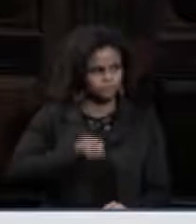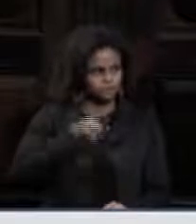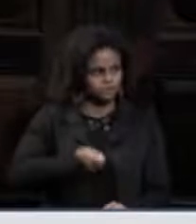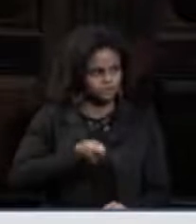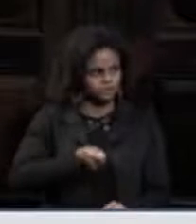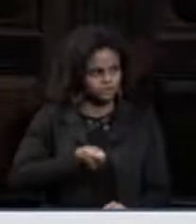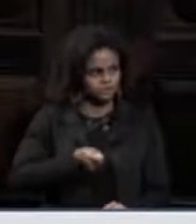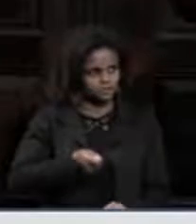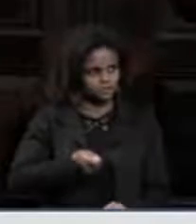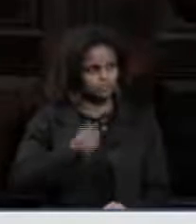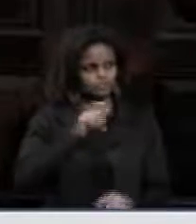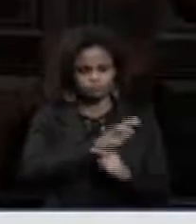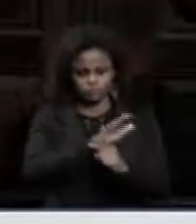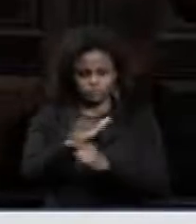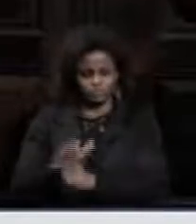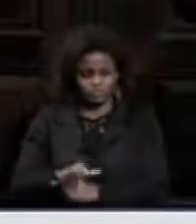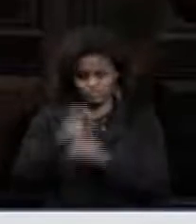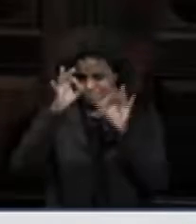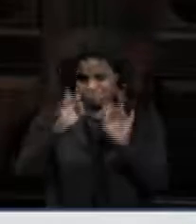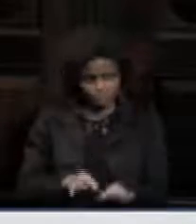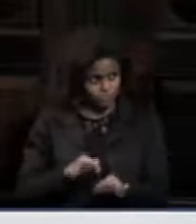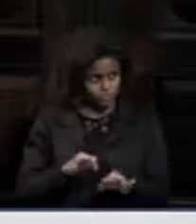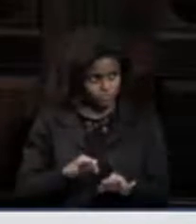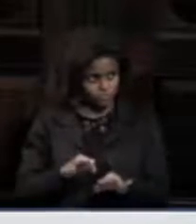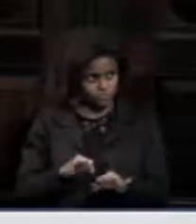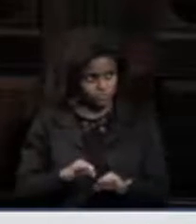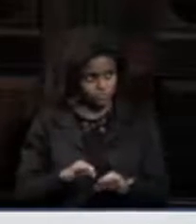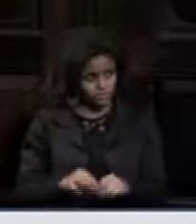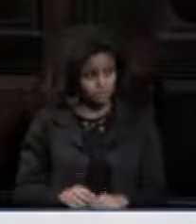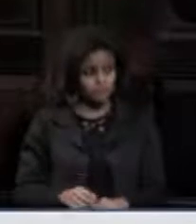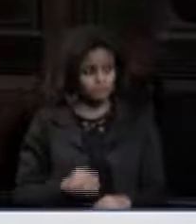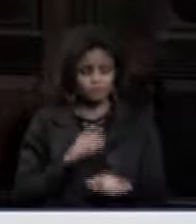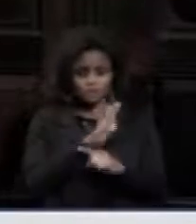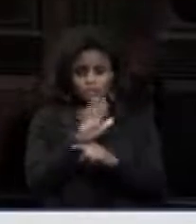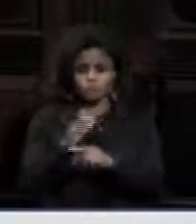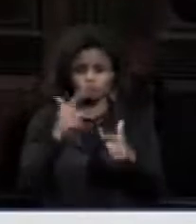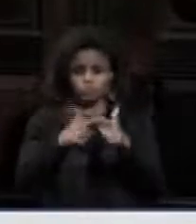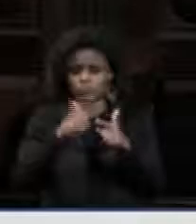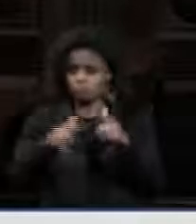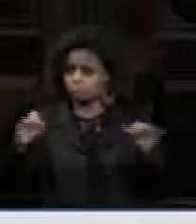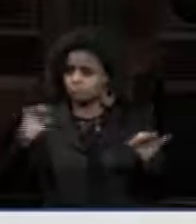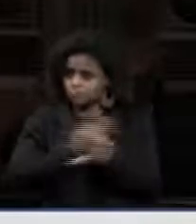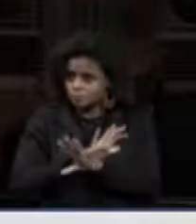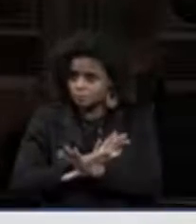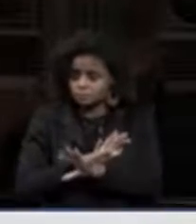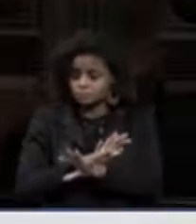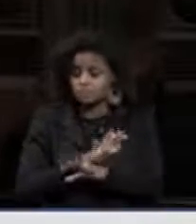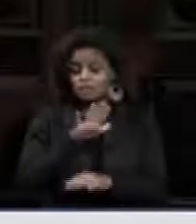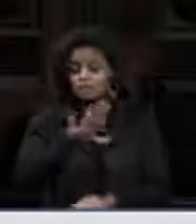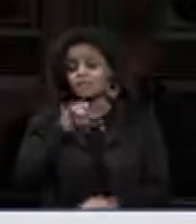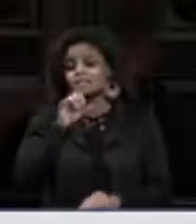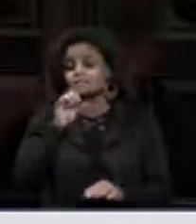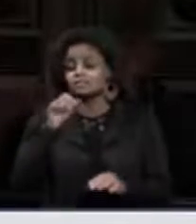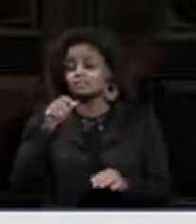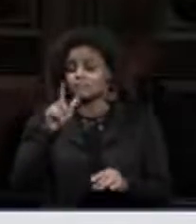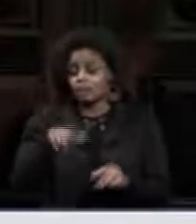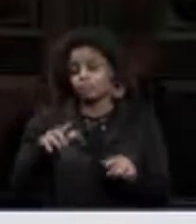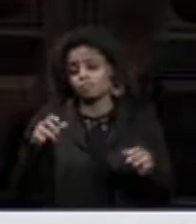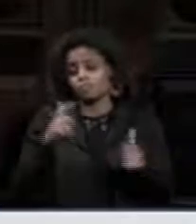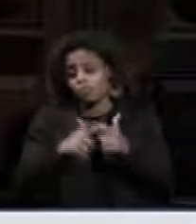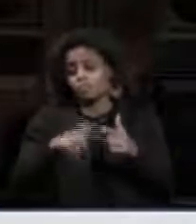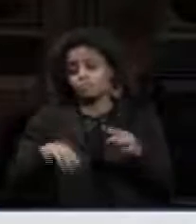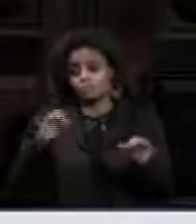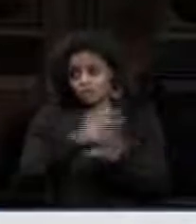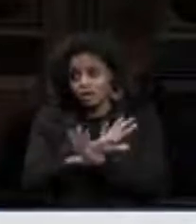dar uma contribuição efetiva exatamente para a superação dessa dificuldade. E para que isto aconteça, é claro que